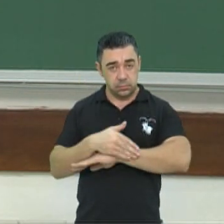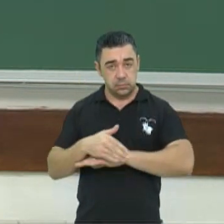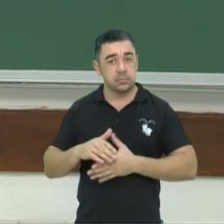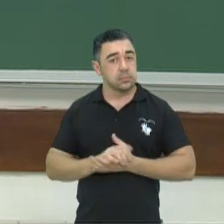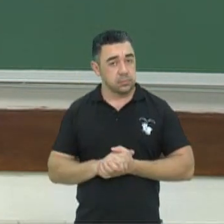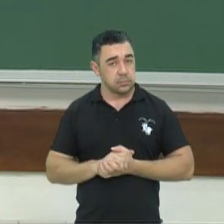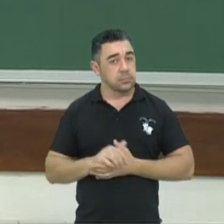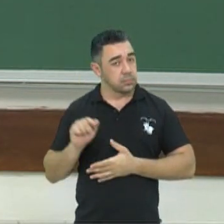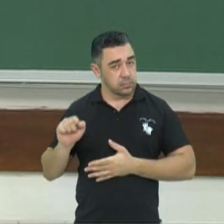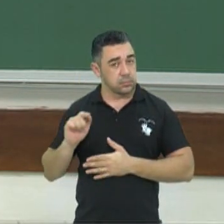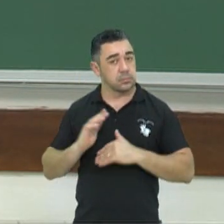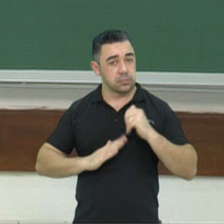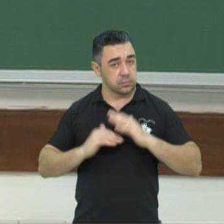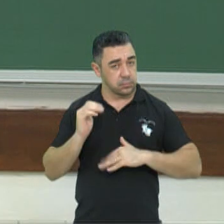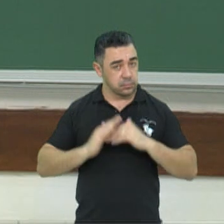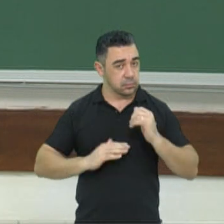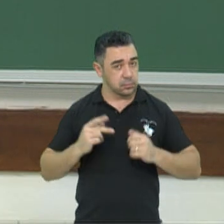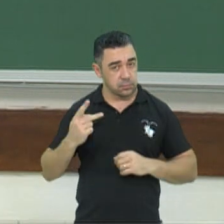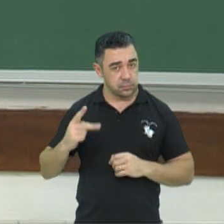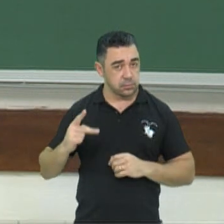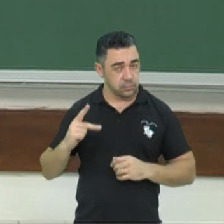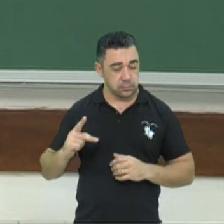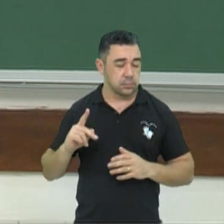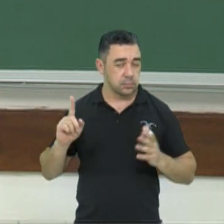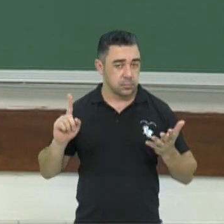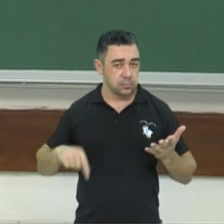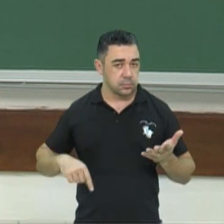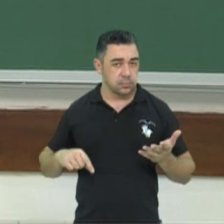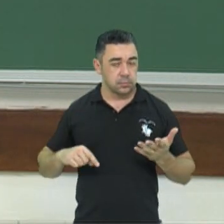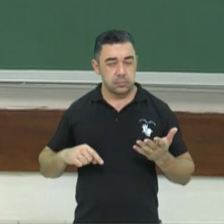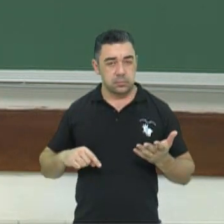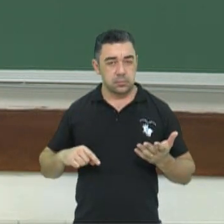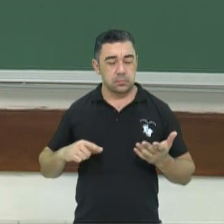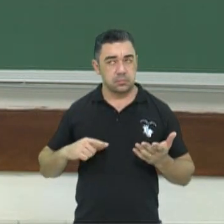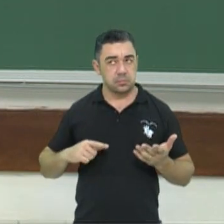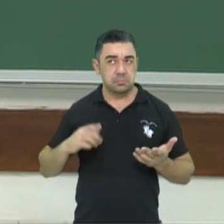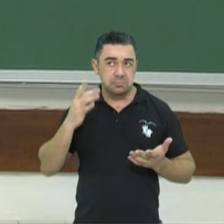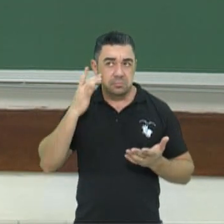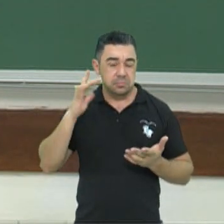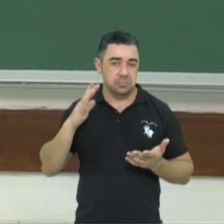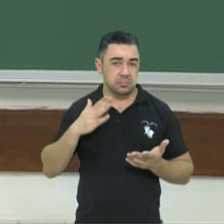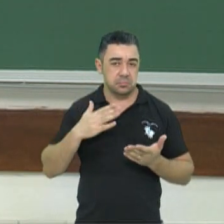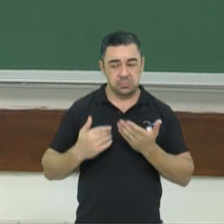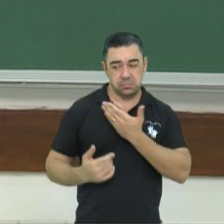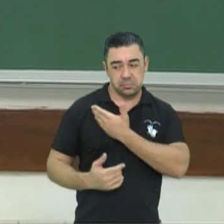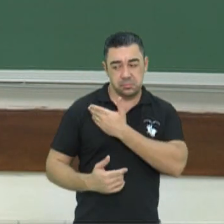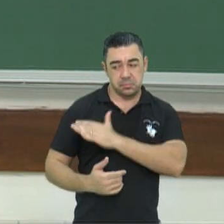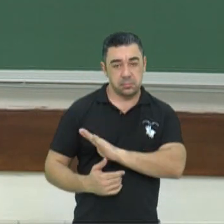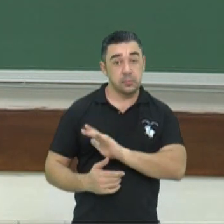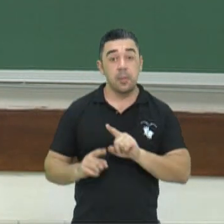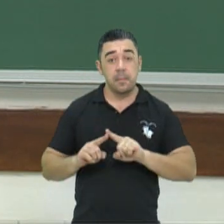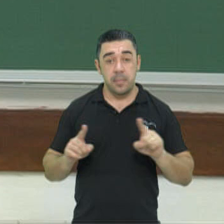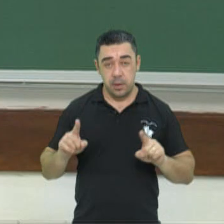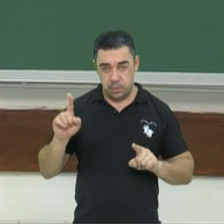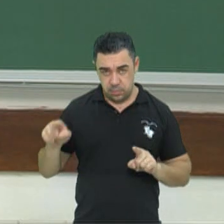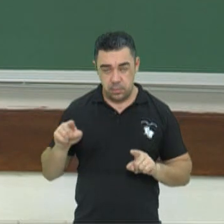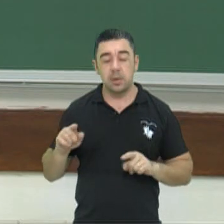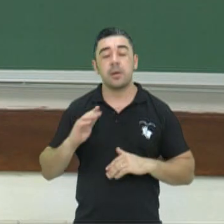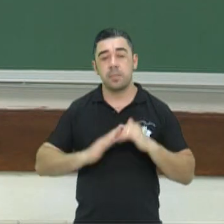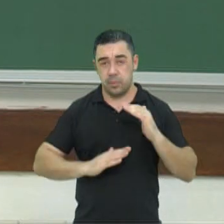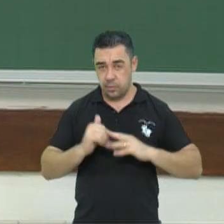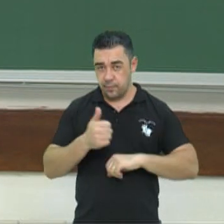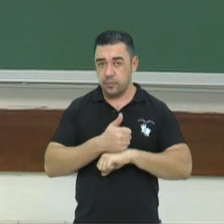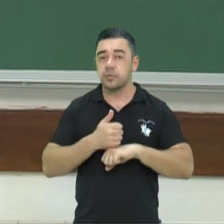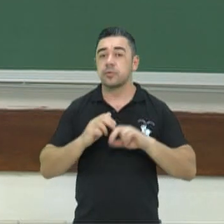essa profissão, ela muitas vezes ela tem um preconceito sobre ela, mas ela é uma profissão também, né? É uma